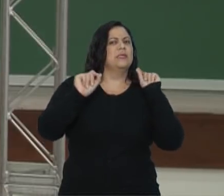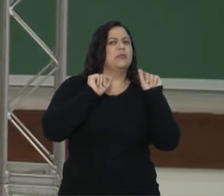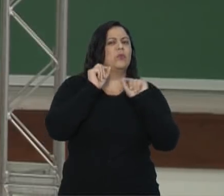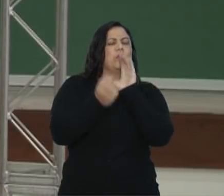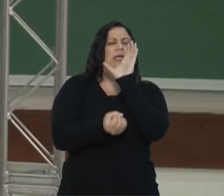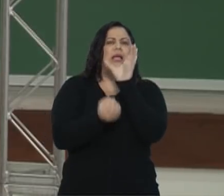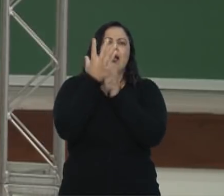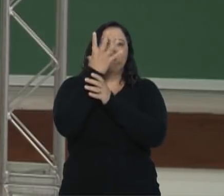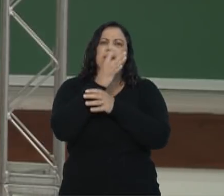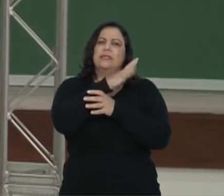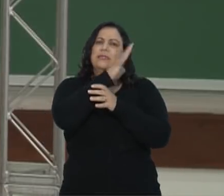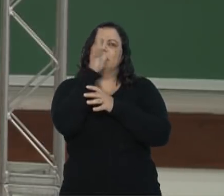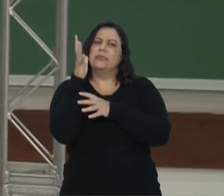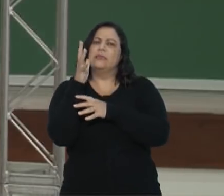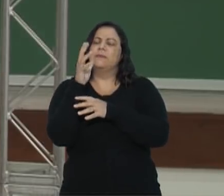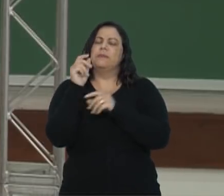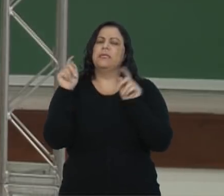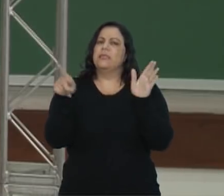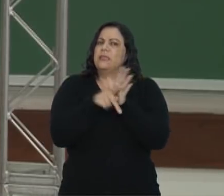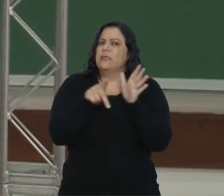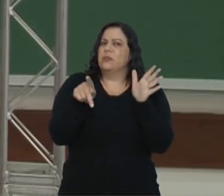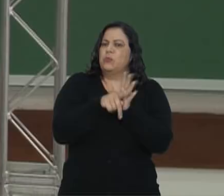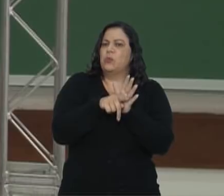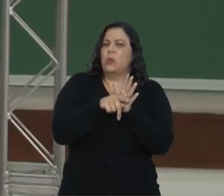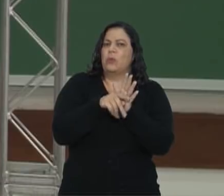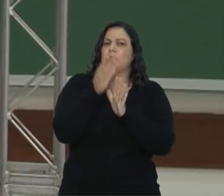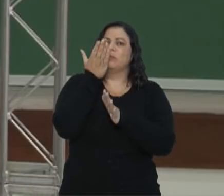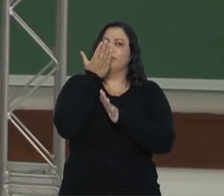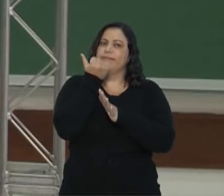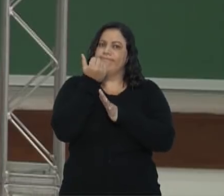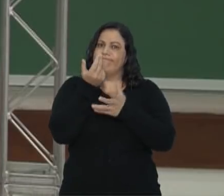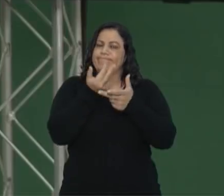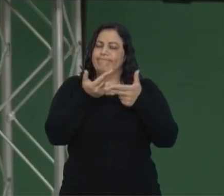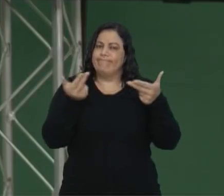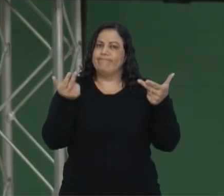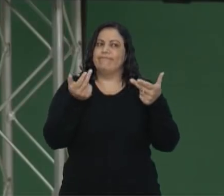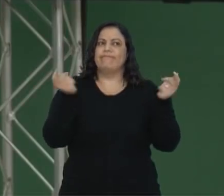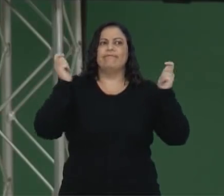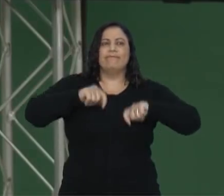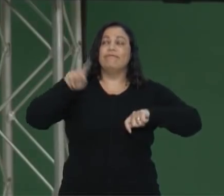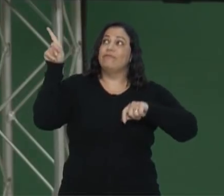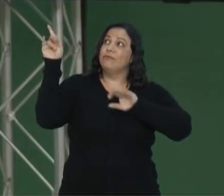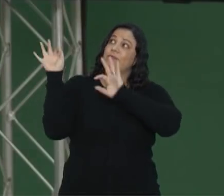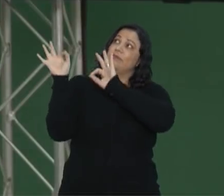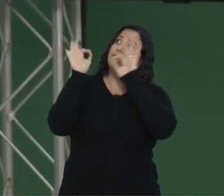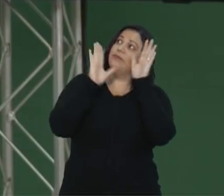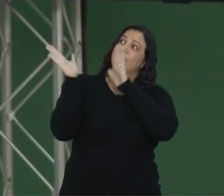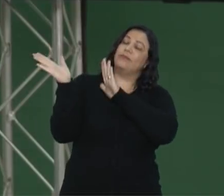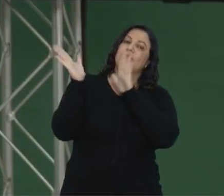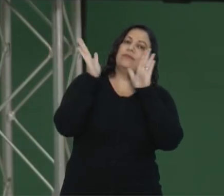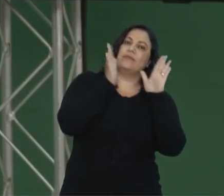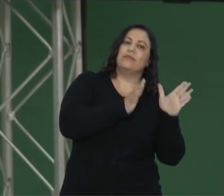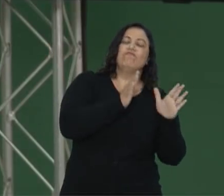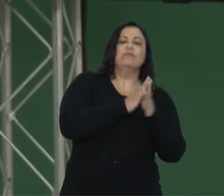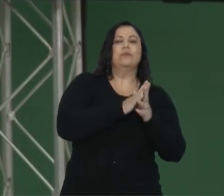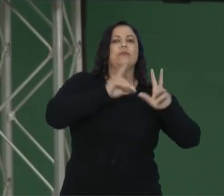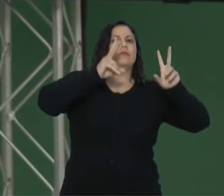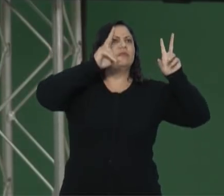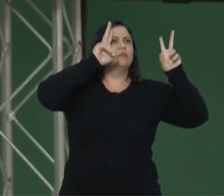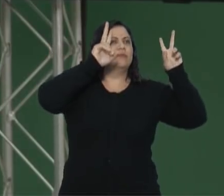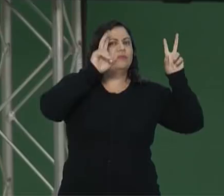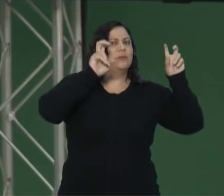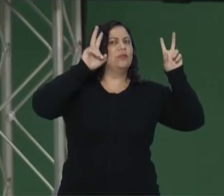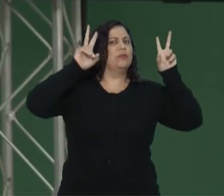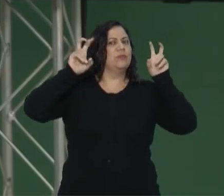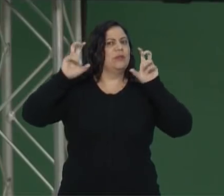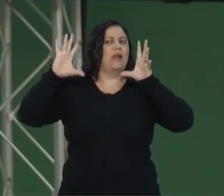próprio alimento, nós vimos e nós trabalhamos esta animação. Então, percebam que um assunto está relacionado ao